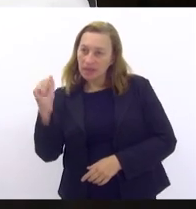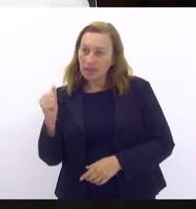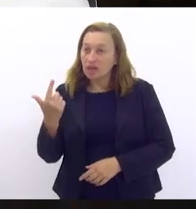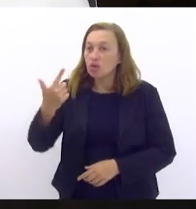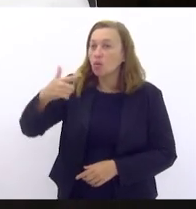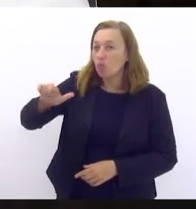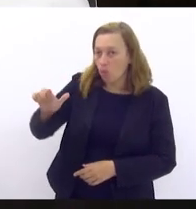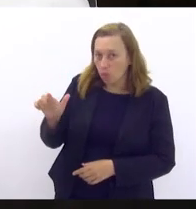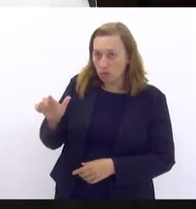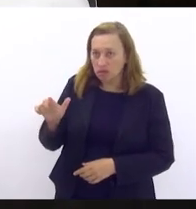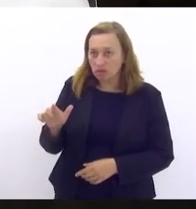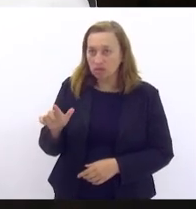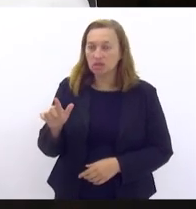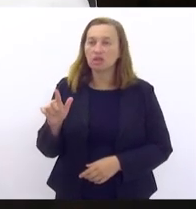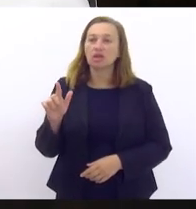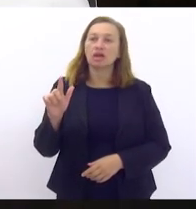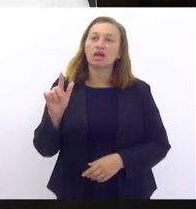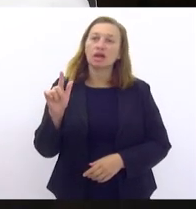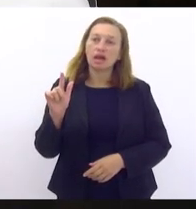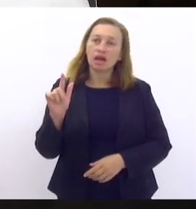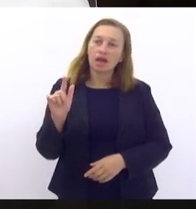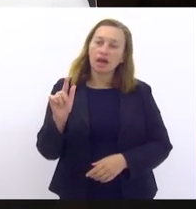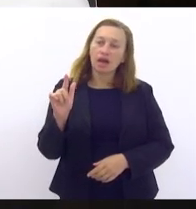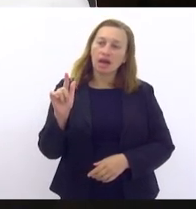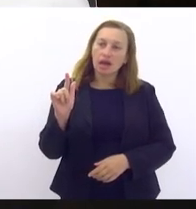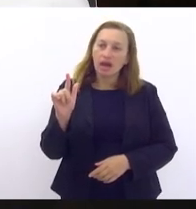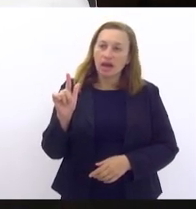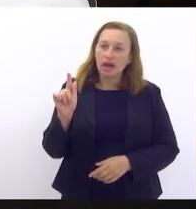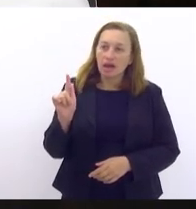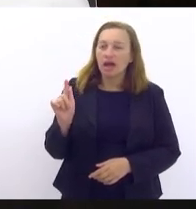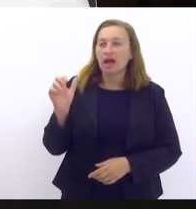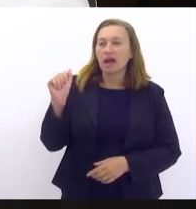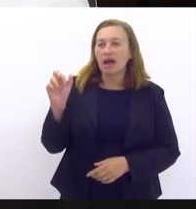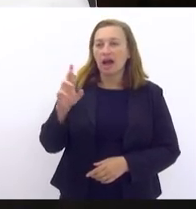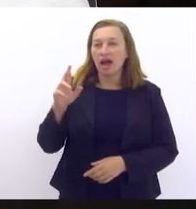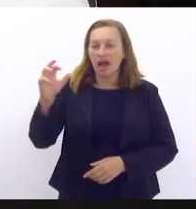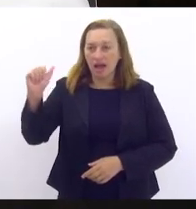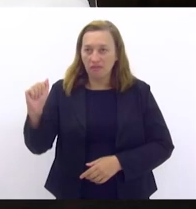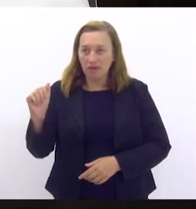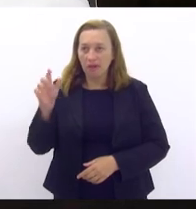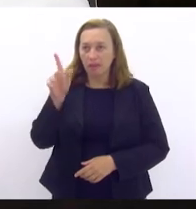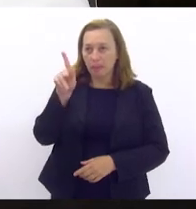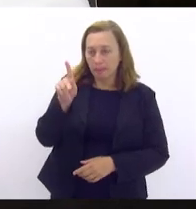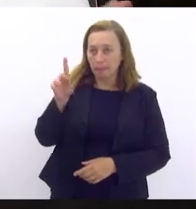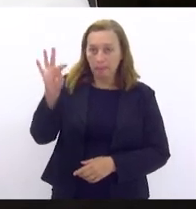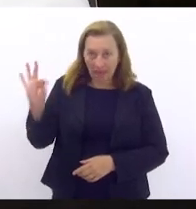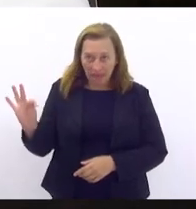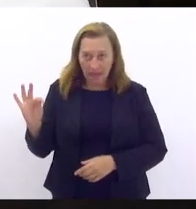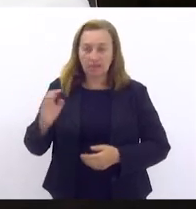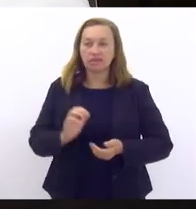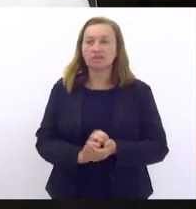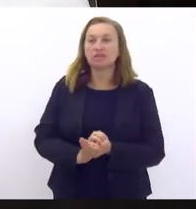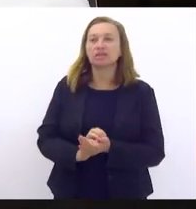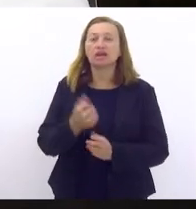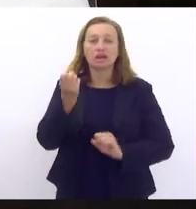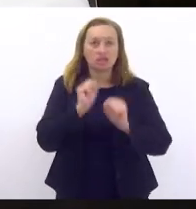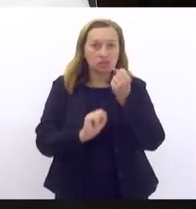e a garrafa de pet neste caso em específico a cadeia de pet se estabelecer